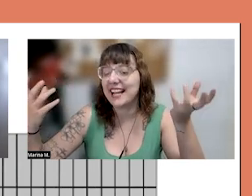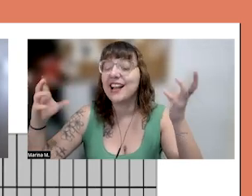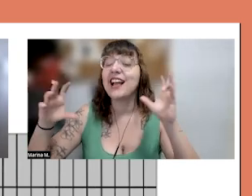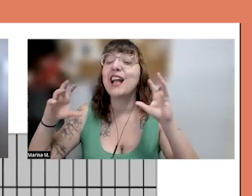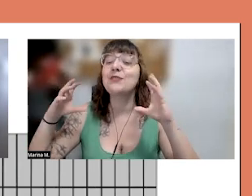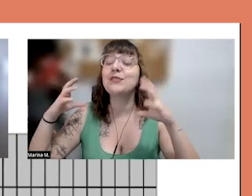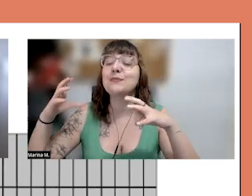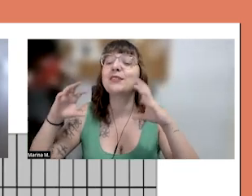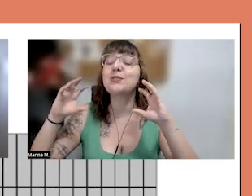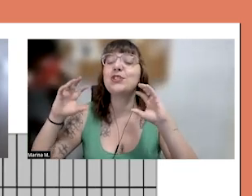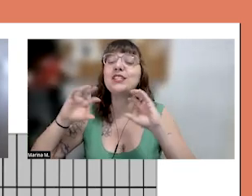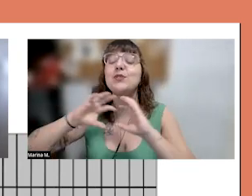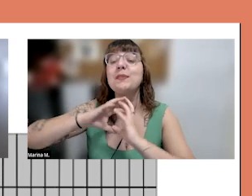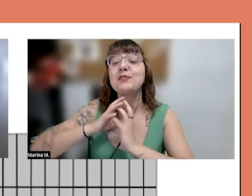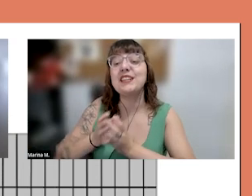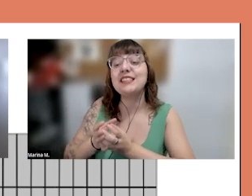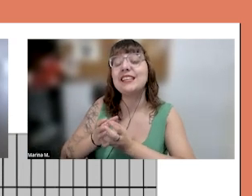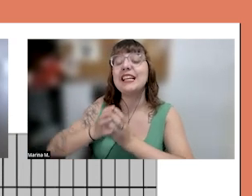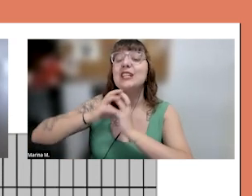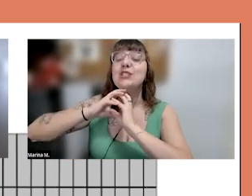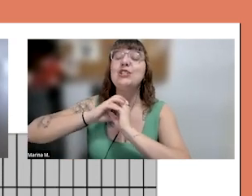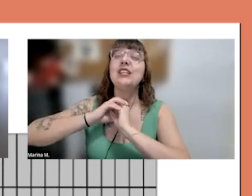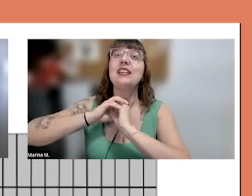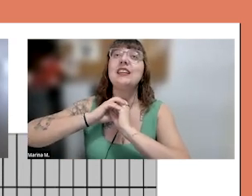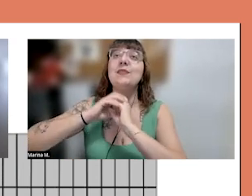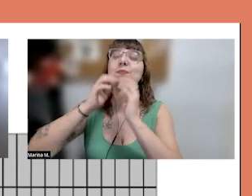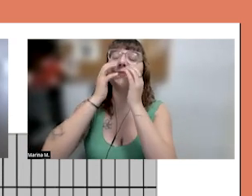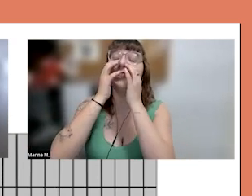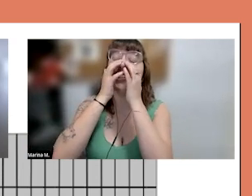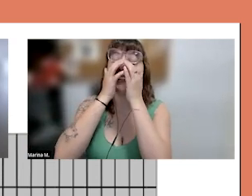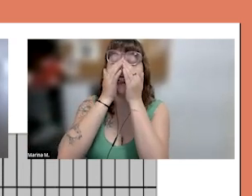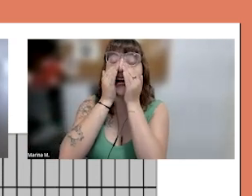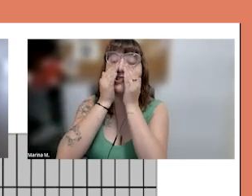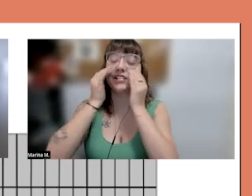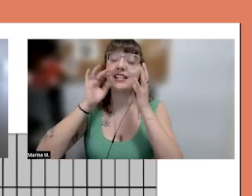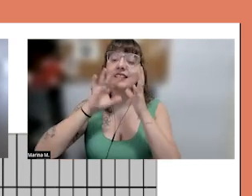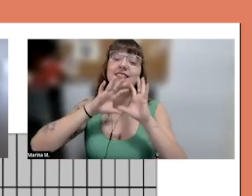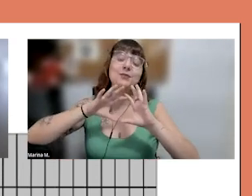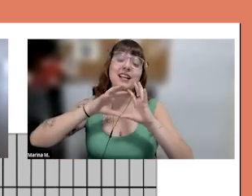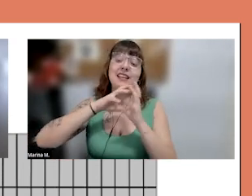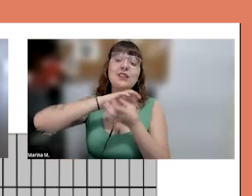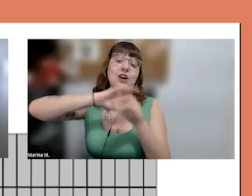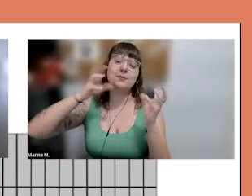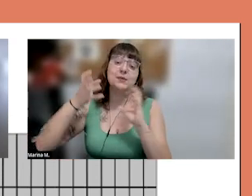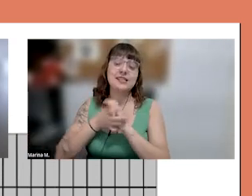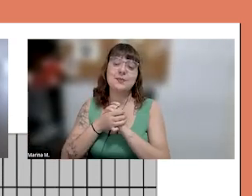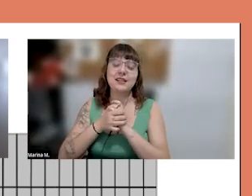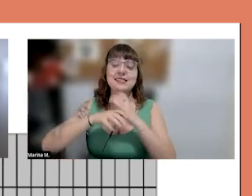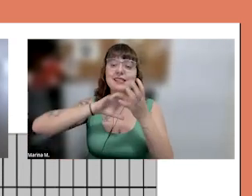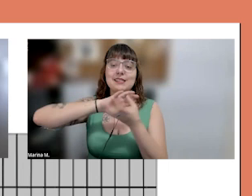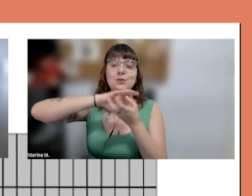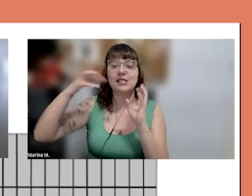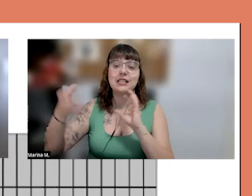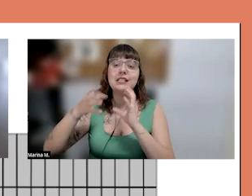da Terra é um formato de superfície de gravidade, né? Então, ele ignora, por exemplo,